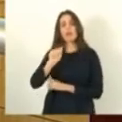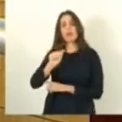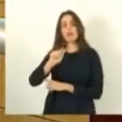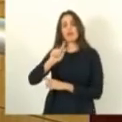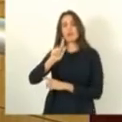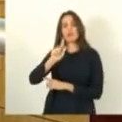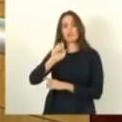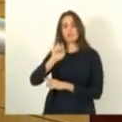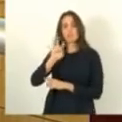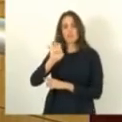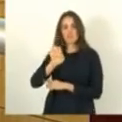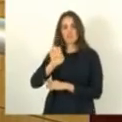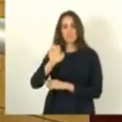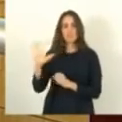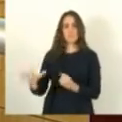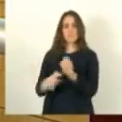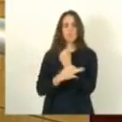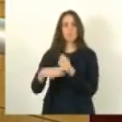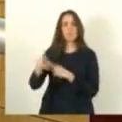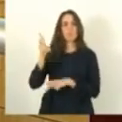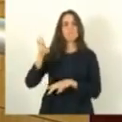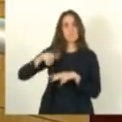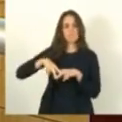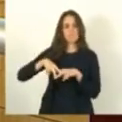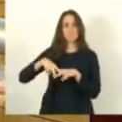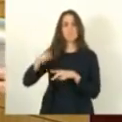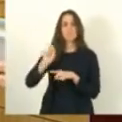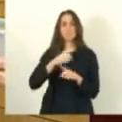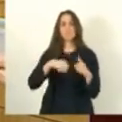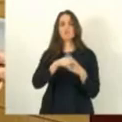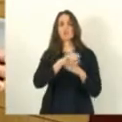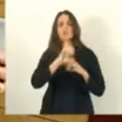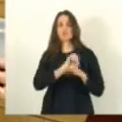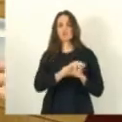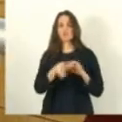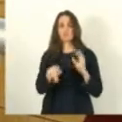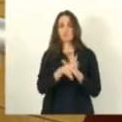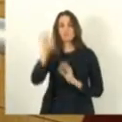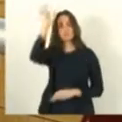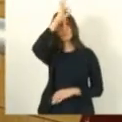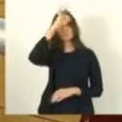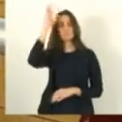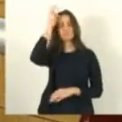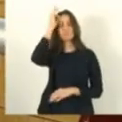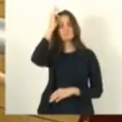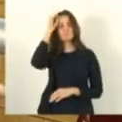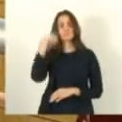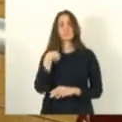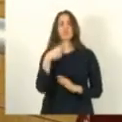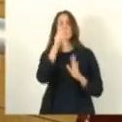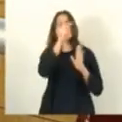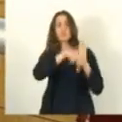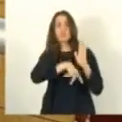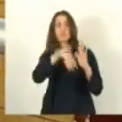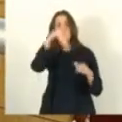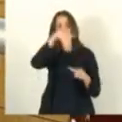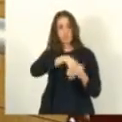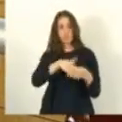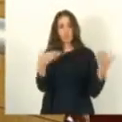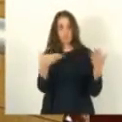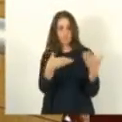segurança penitenciários e socioeducativos do Espírito Santo. Porém, para que essa e demais matérias da pauta